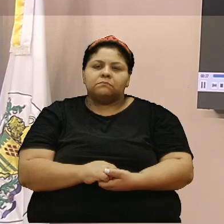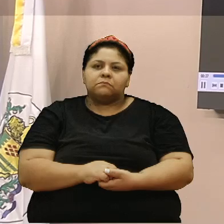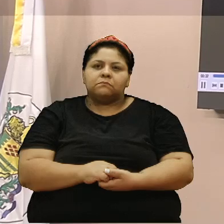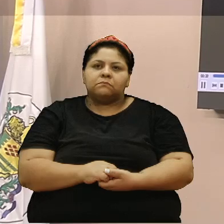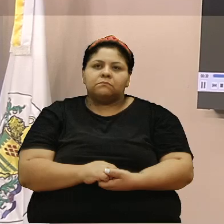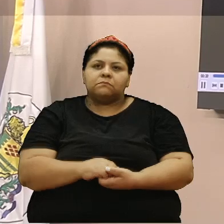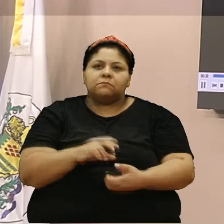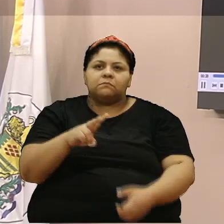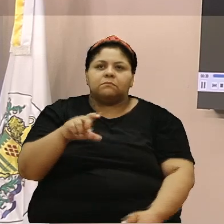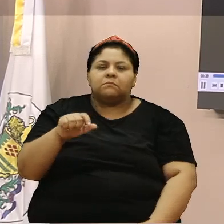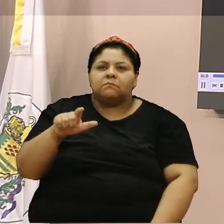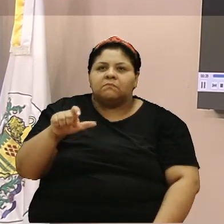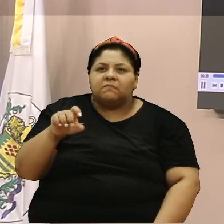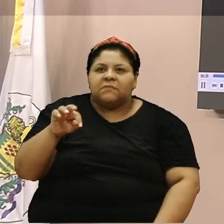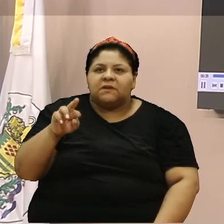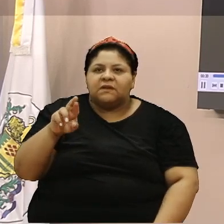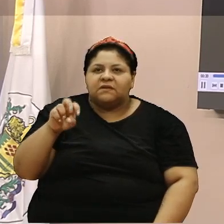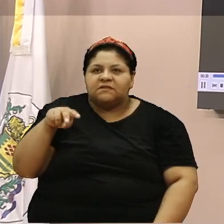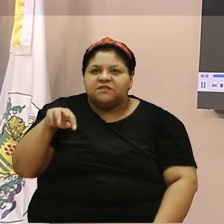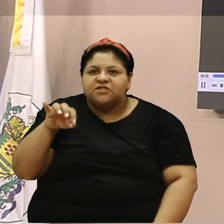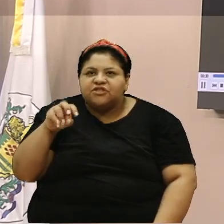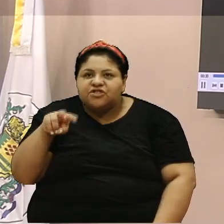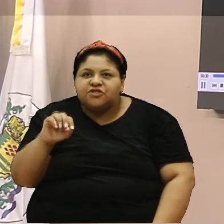E o Vale Trentino é isso, gente.